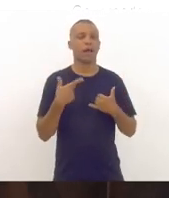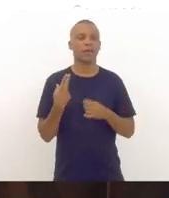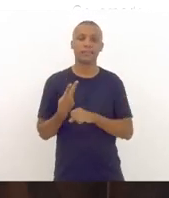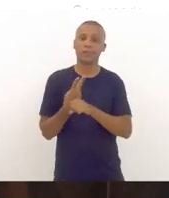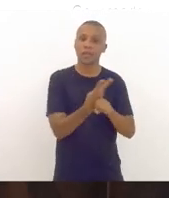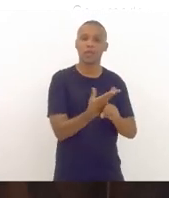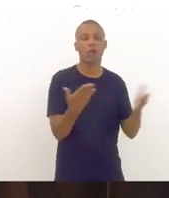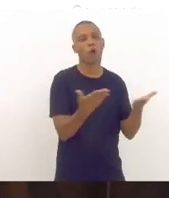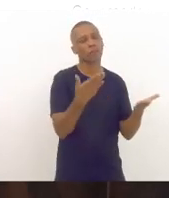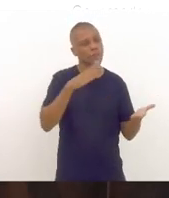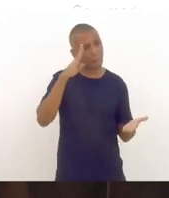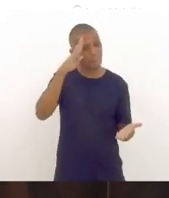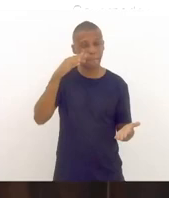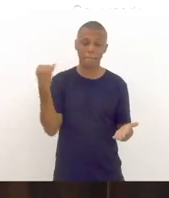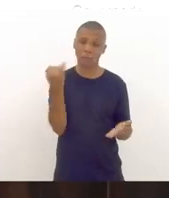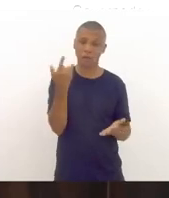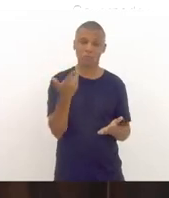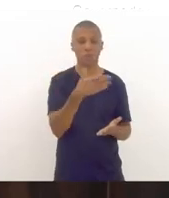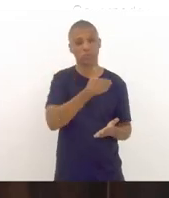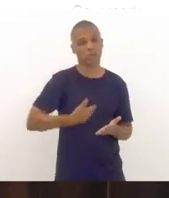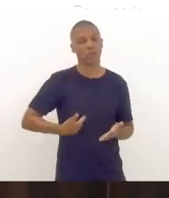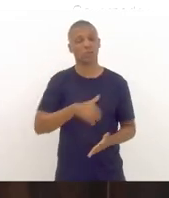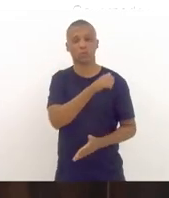que é a maior honraria do estado do Rio de Janeiro.